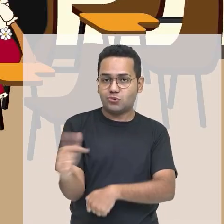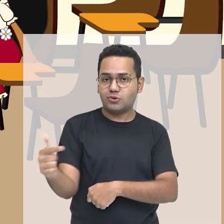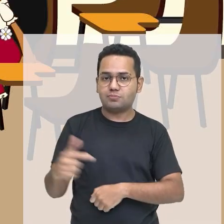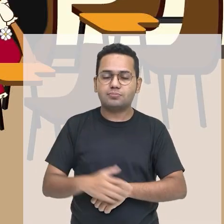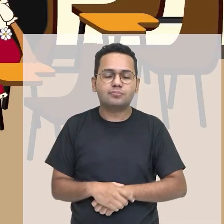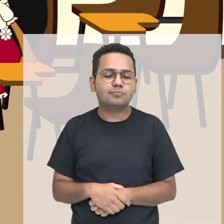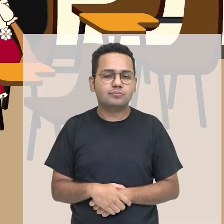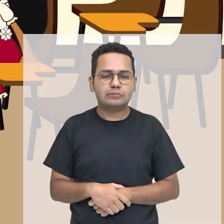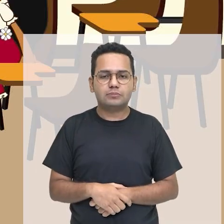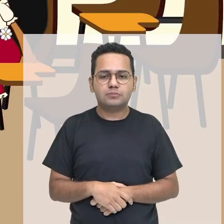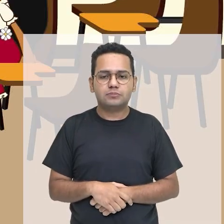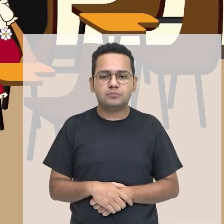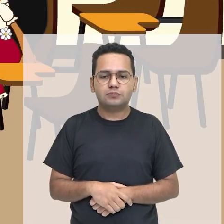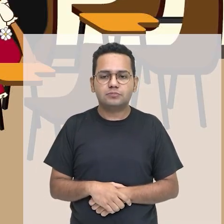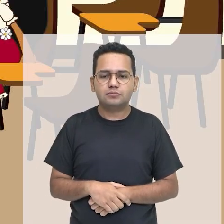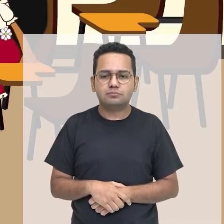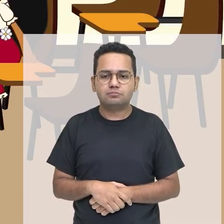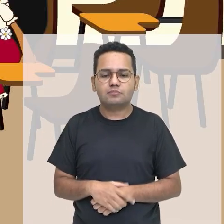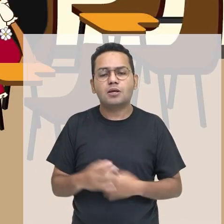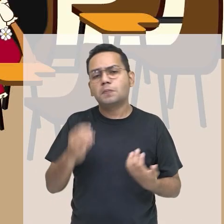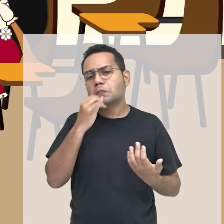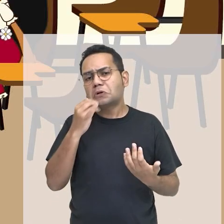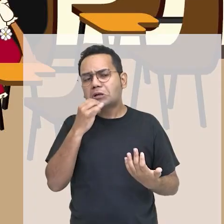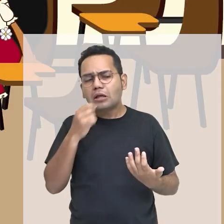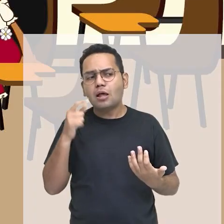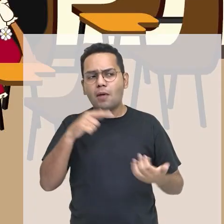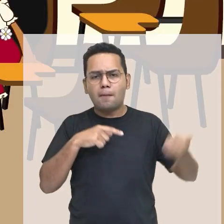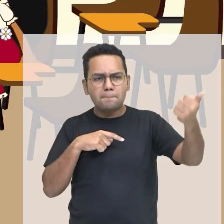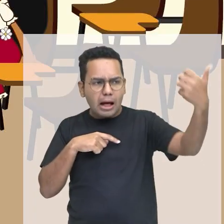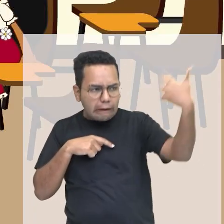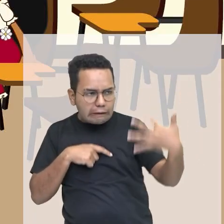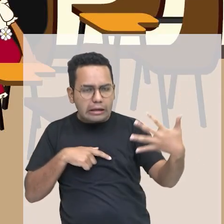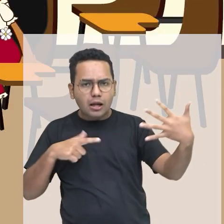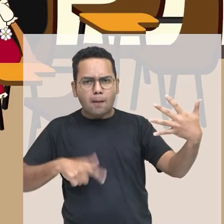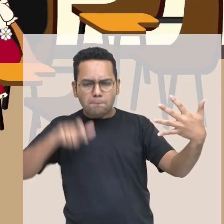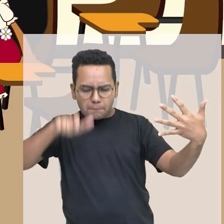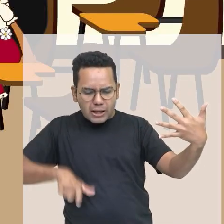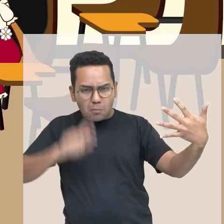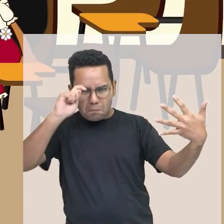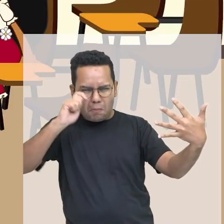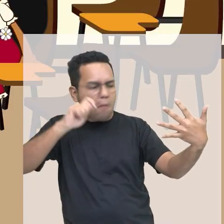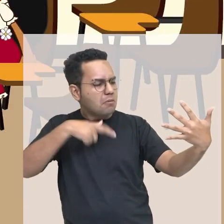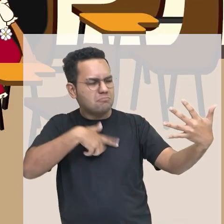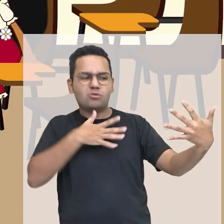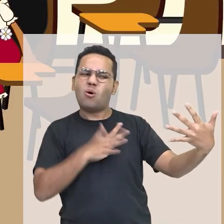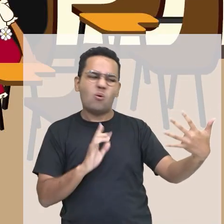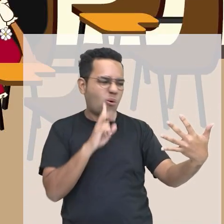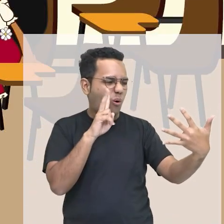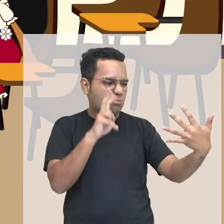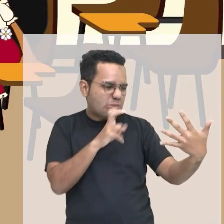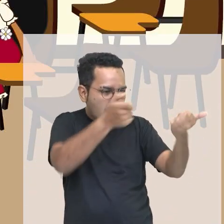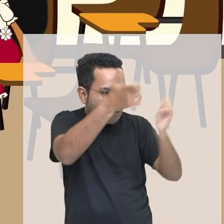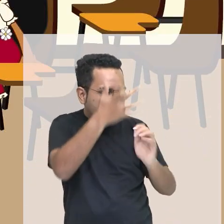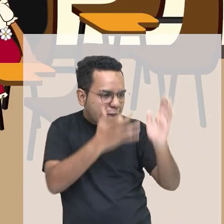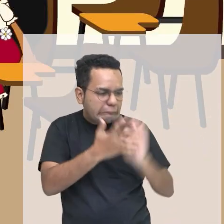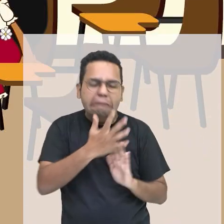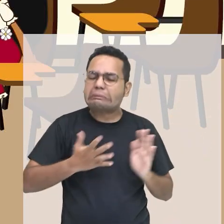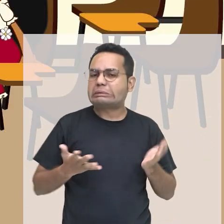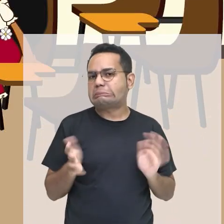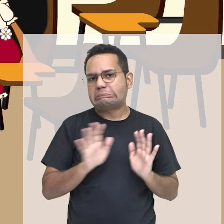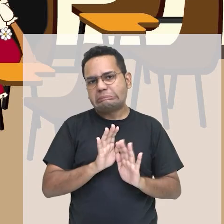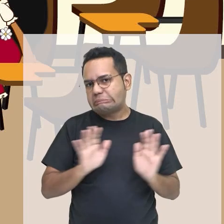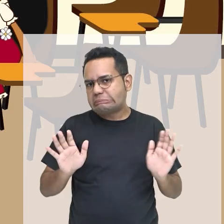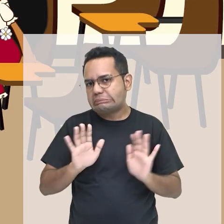verbal, dizendo claramente, eu não gosto daqui, eu não quero estar aqui, não me importo com o que está sendo dito aqui nessa aula,